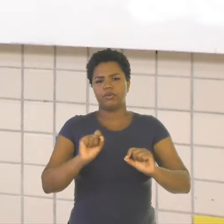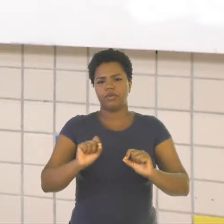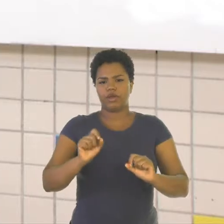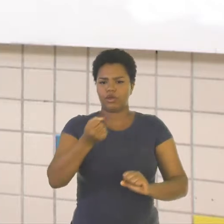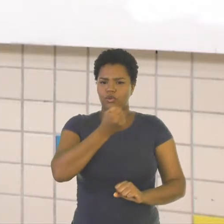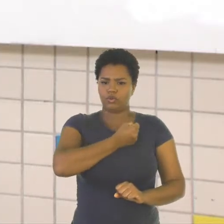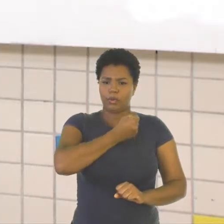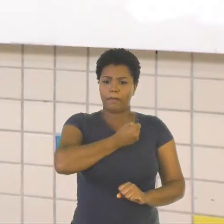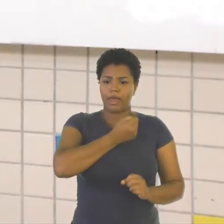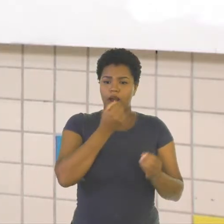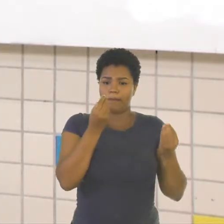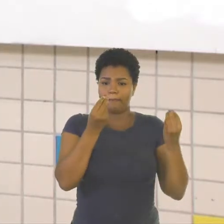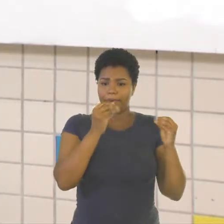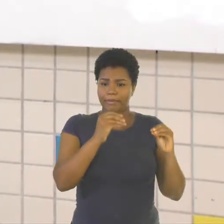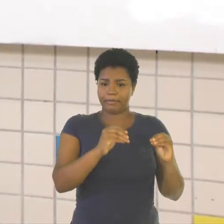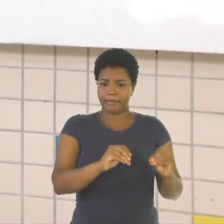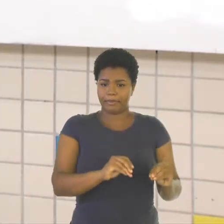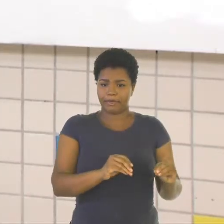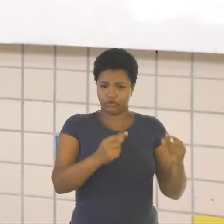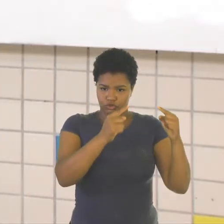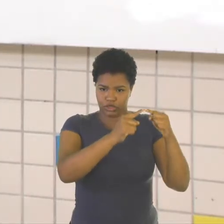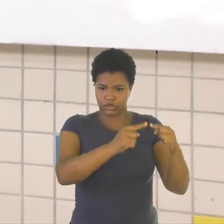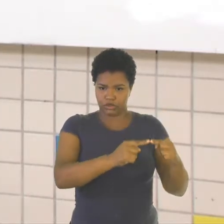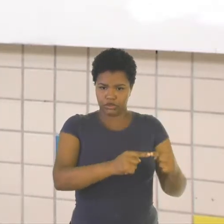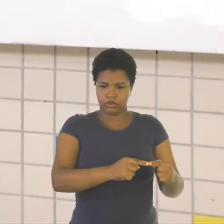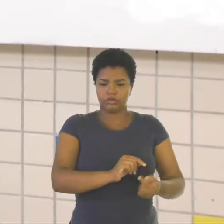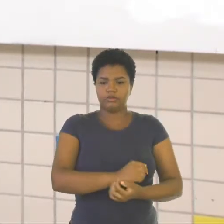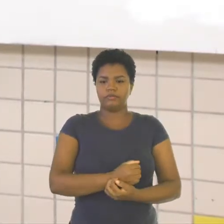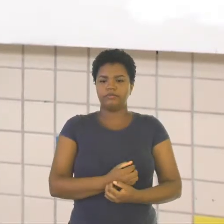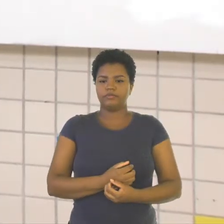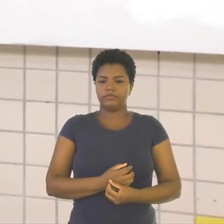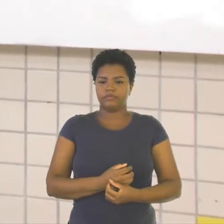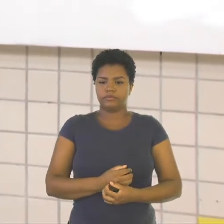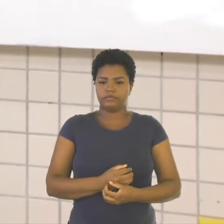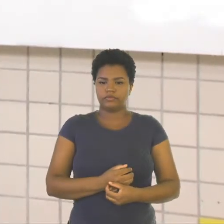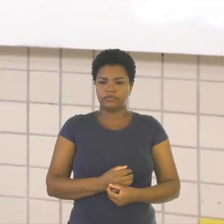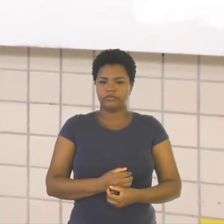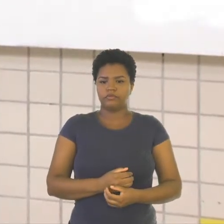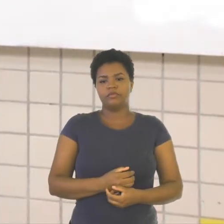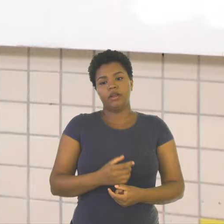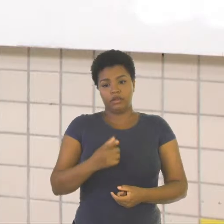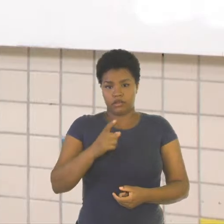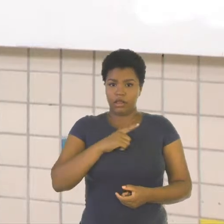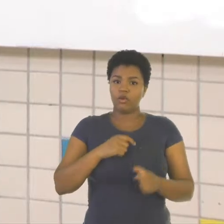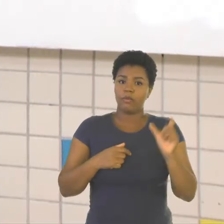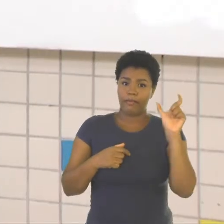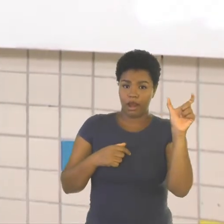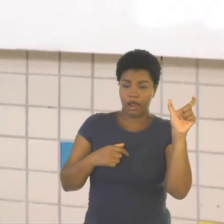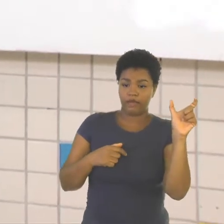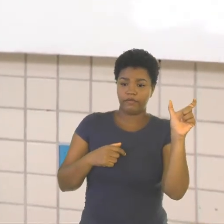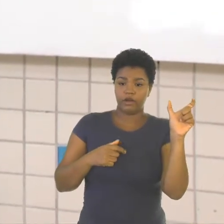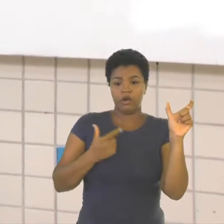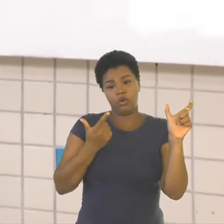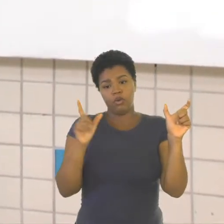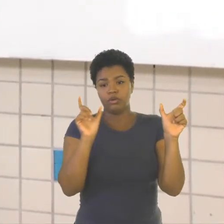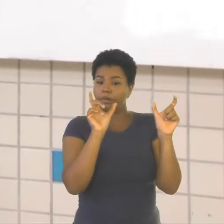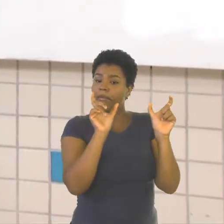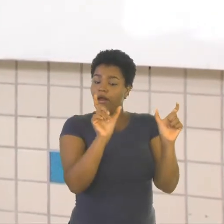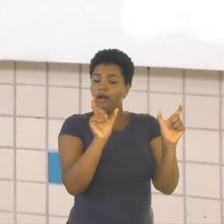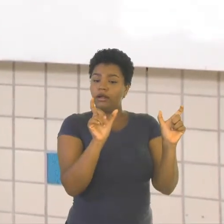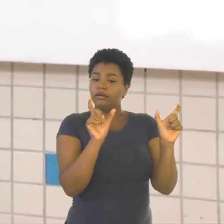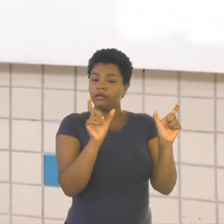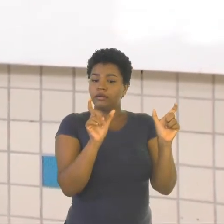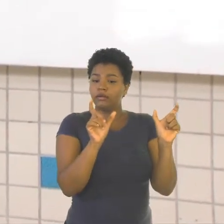enumerar, crianças, de acordo com essa aqui. Essa aqui, por exemplo, tem uma palavra. E aí, aqui tem outras palavras, só que